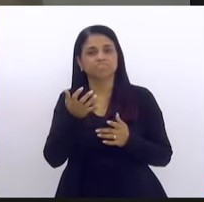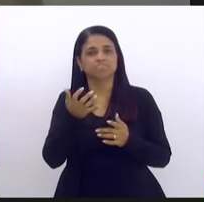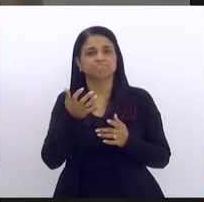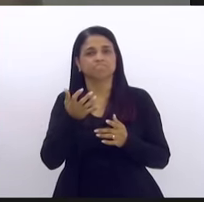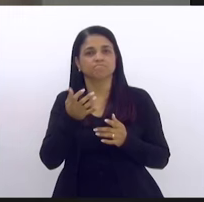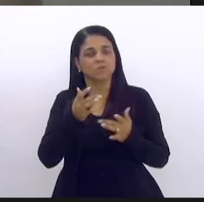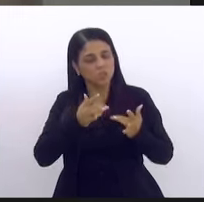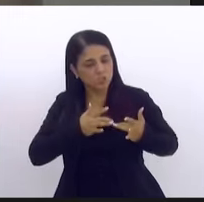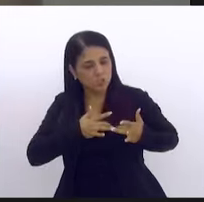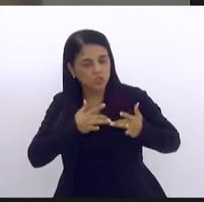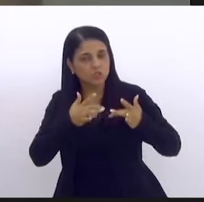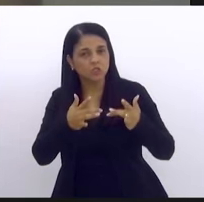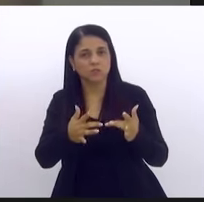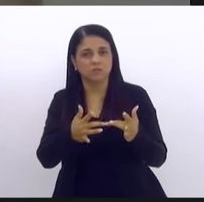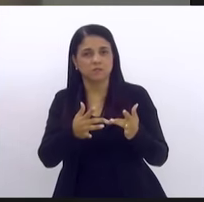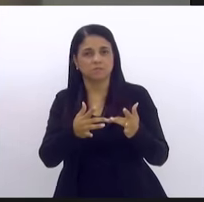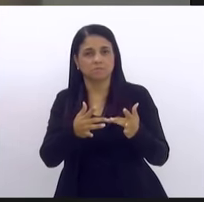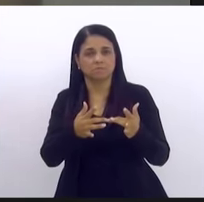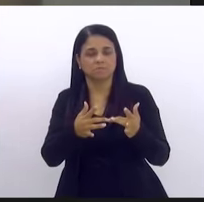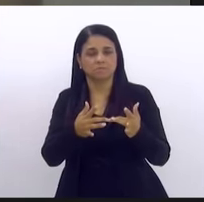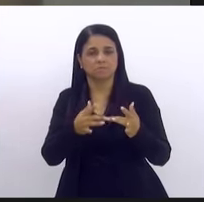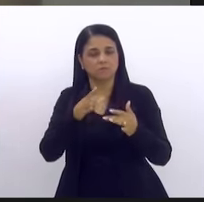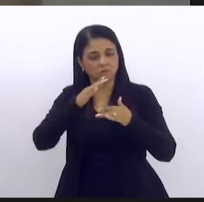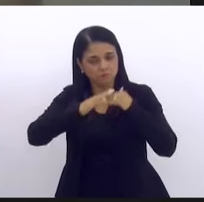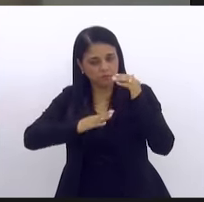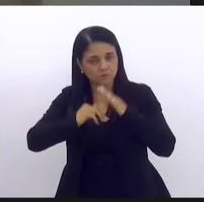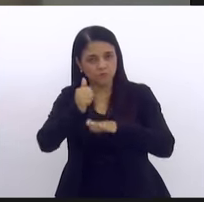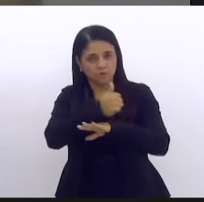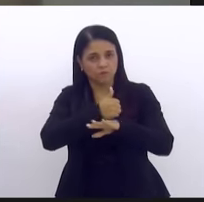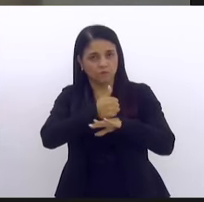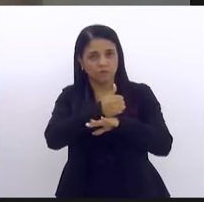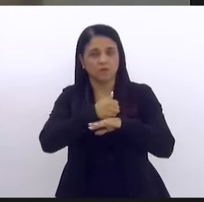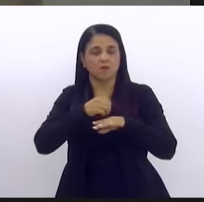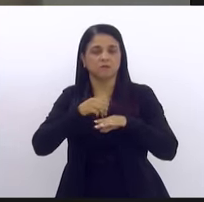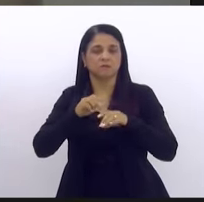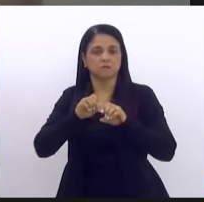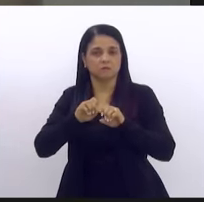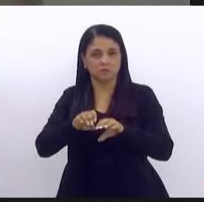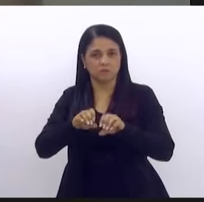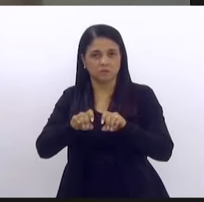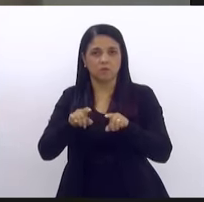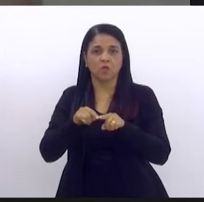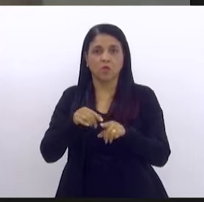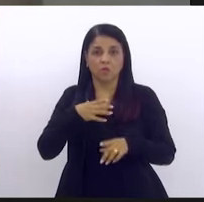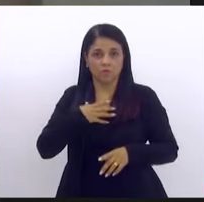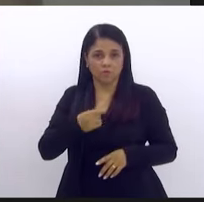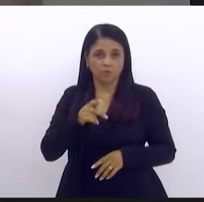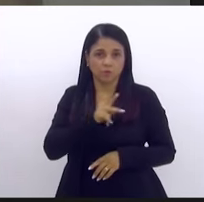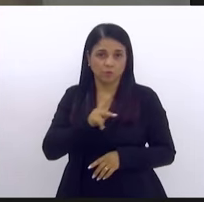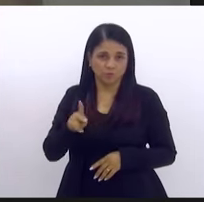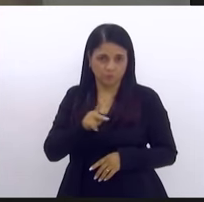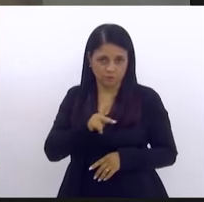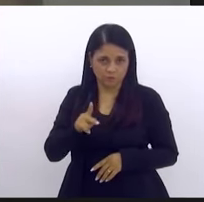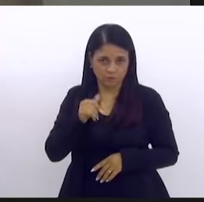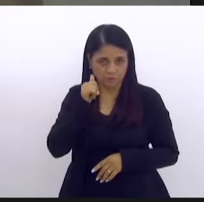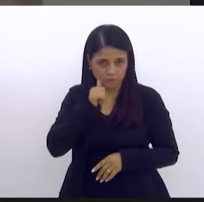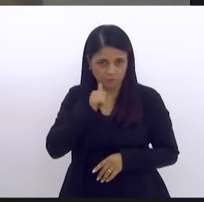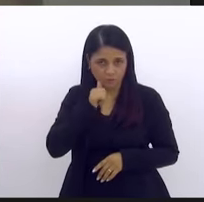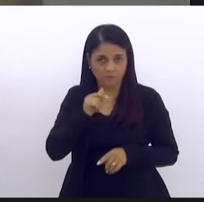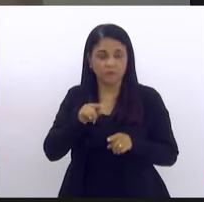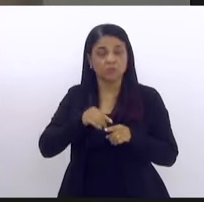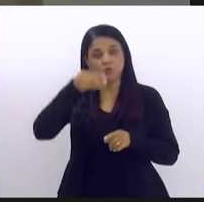ser solidário aos profissionais de educação. Eu que sou filho de professor, professora, eu que sou sobrinho